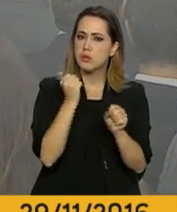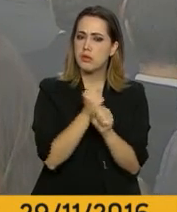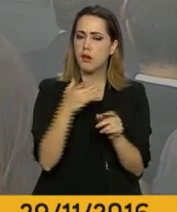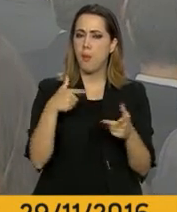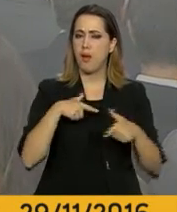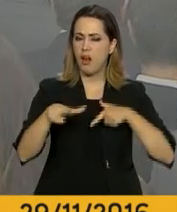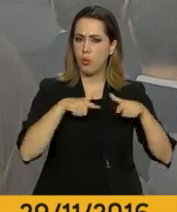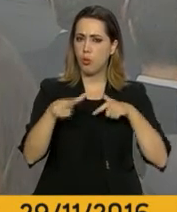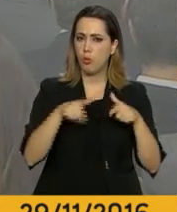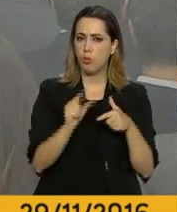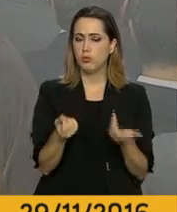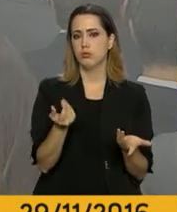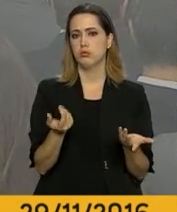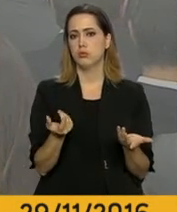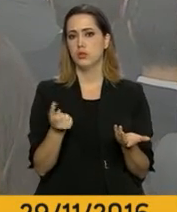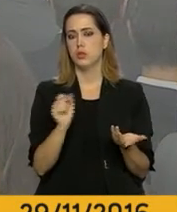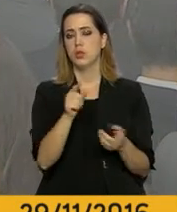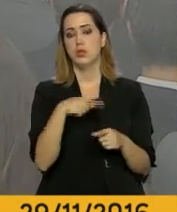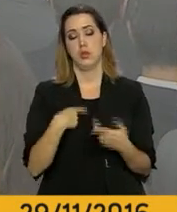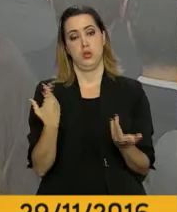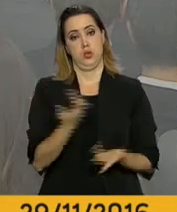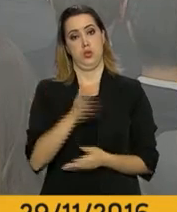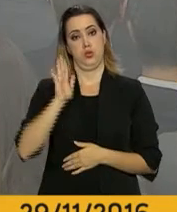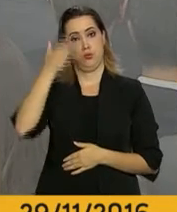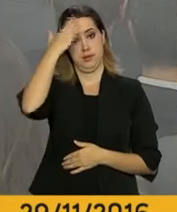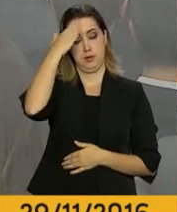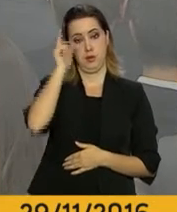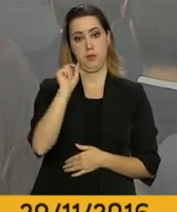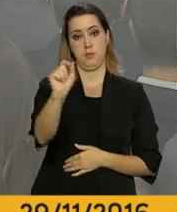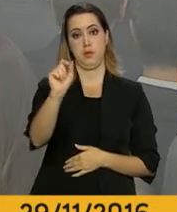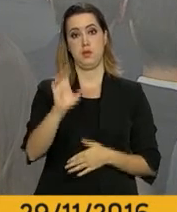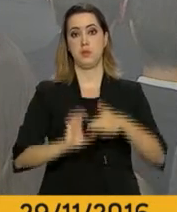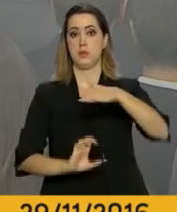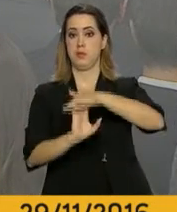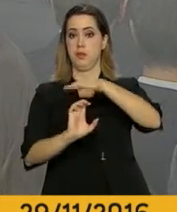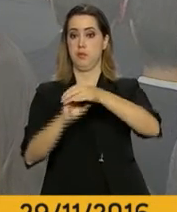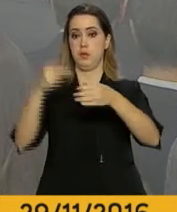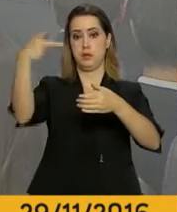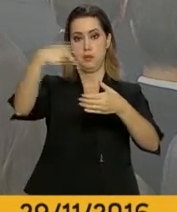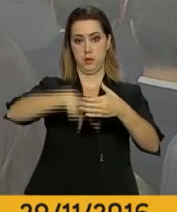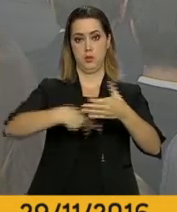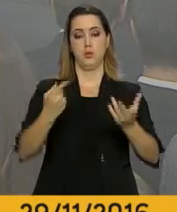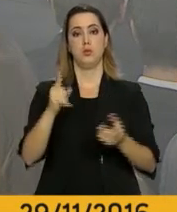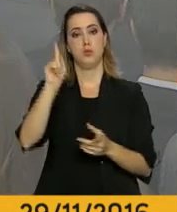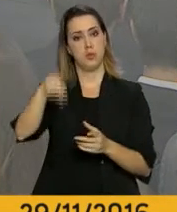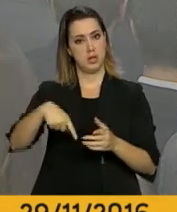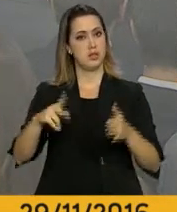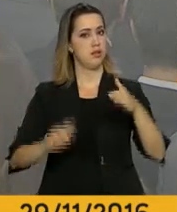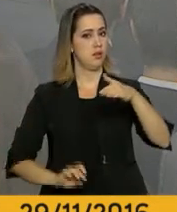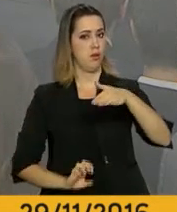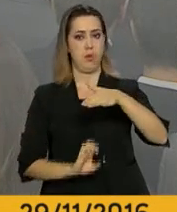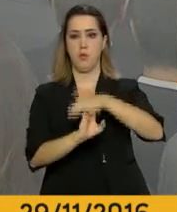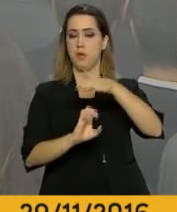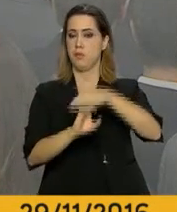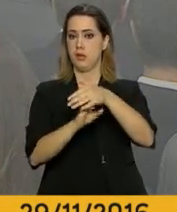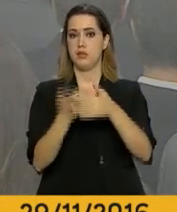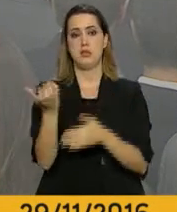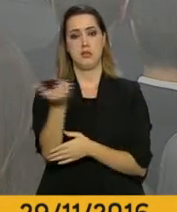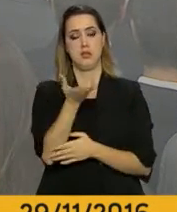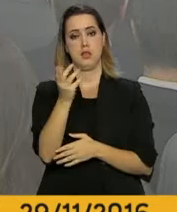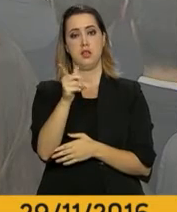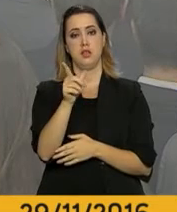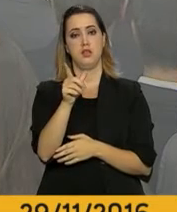que a petrobras é uma empresa que visa exatamente a sua prosperidade econômica então é muito provável que em